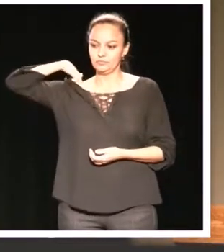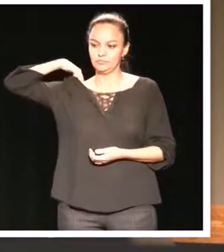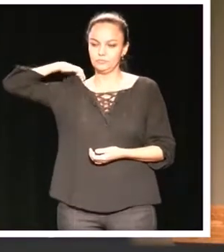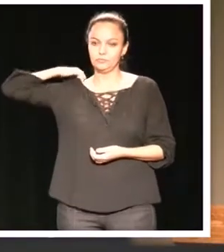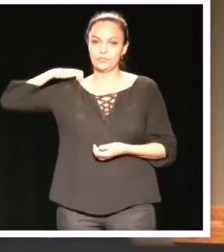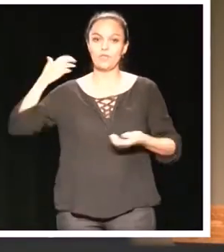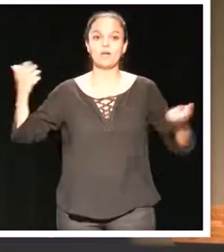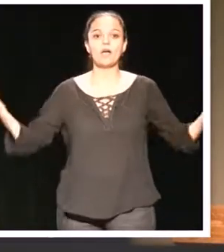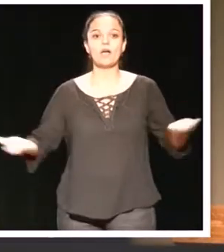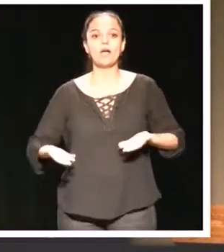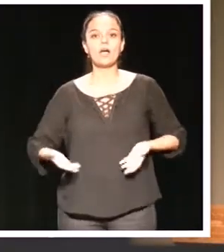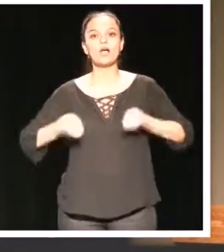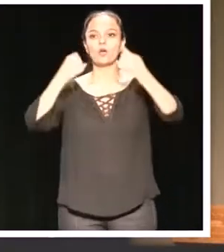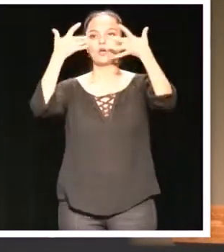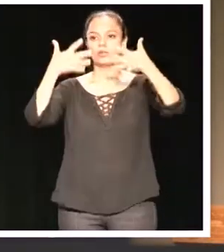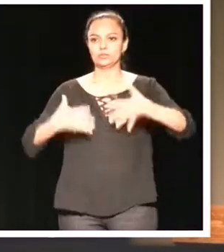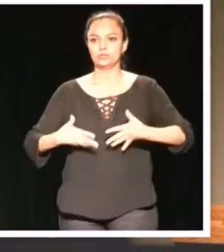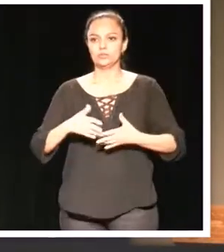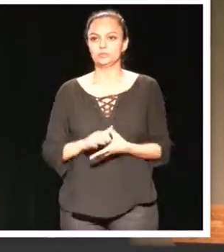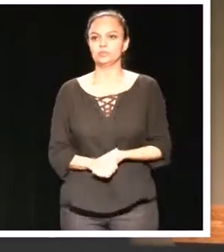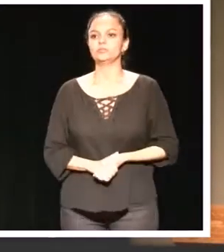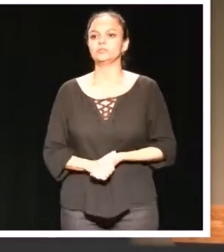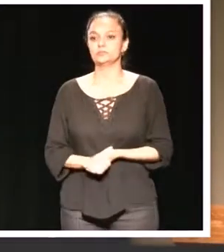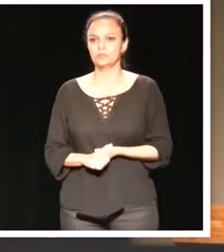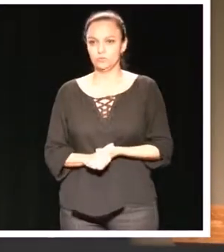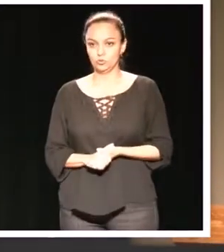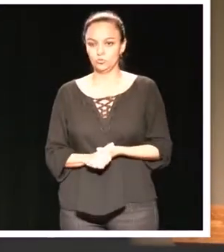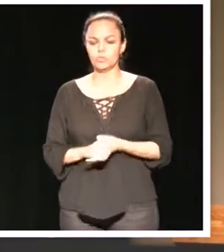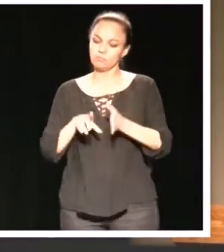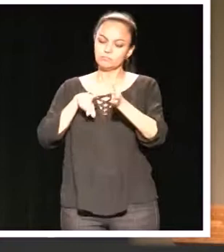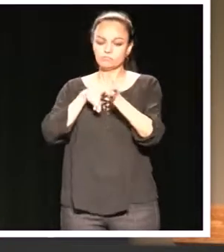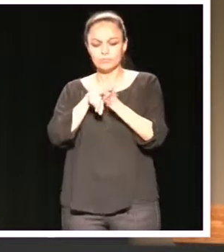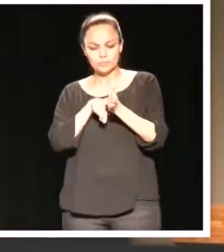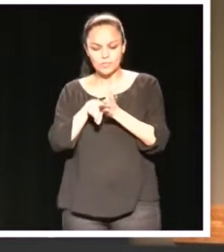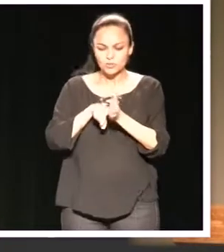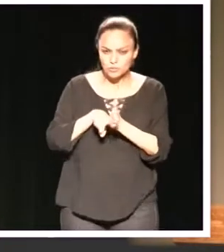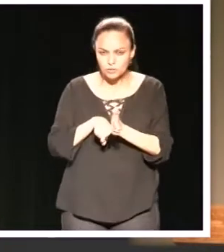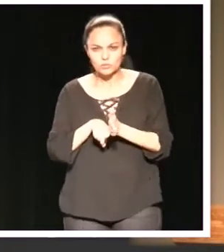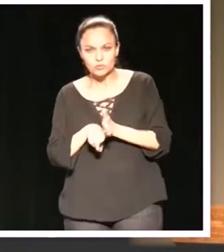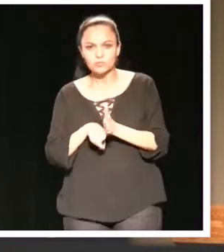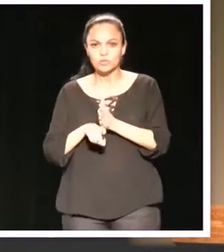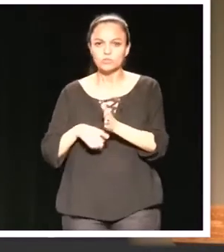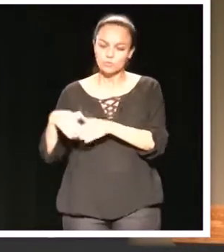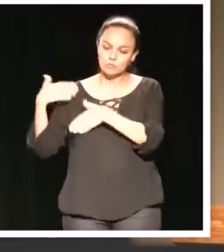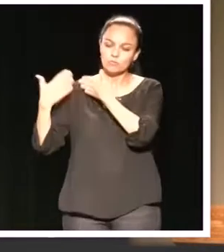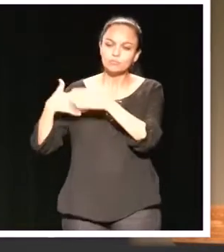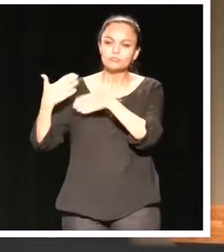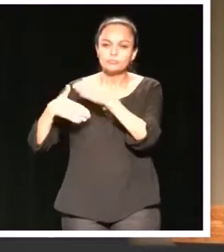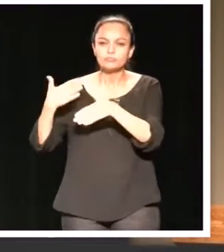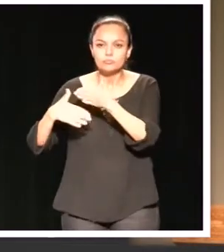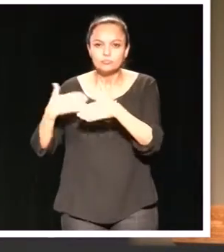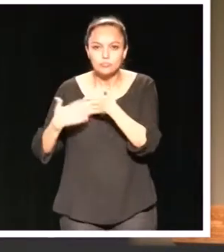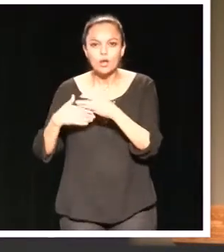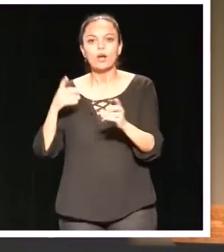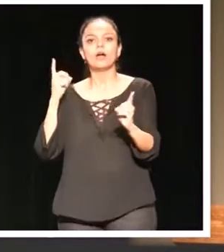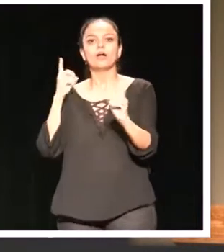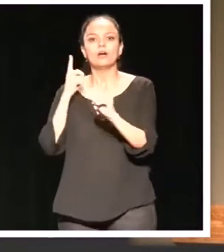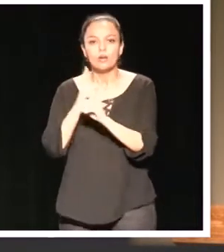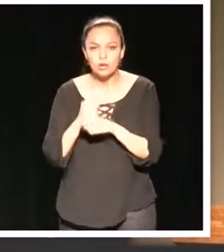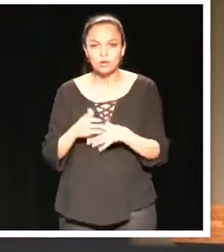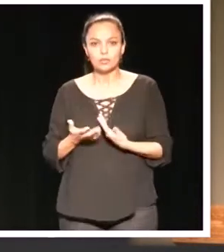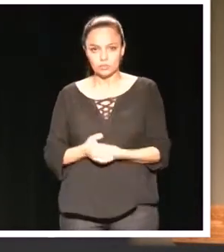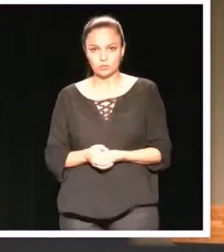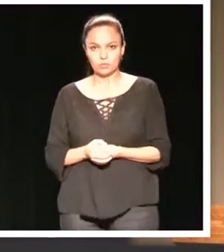Então, agora passamos a ver, de acordo com as pesquisas que têm se feito, os formatos para os